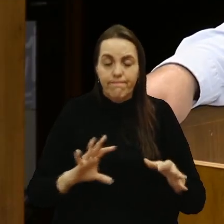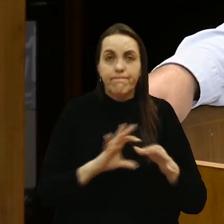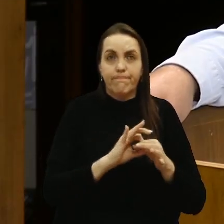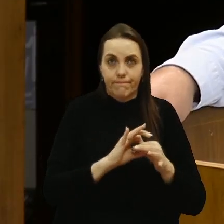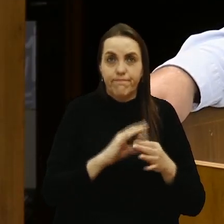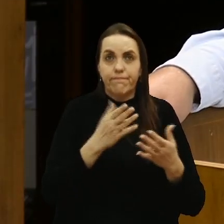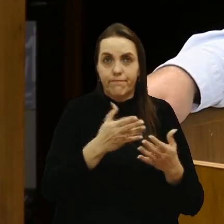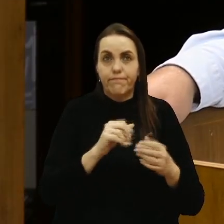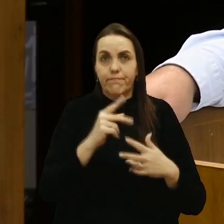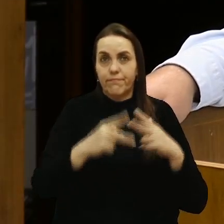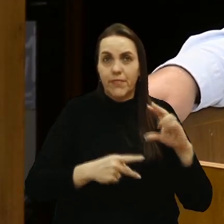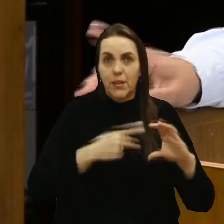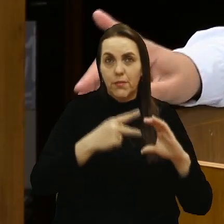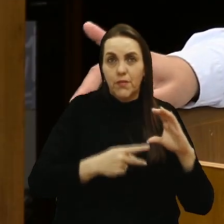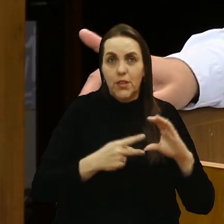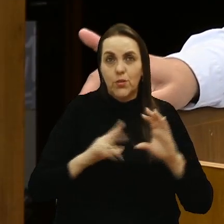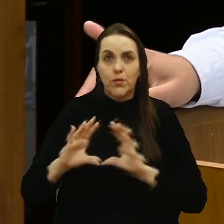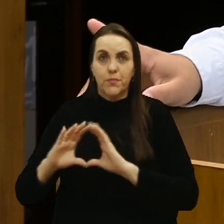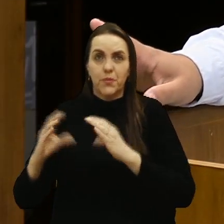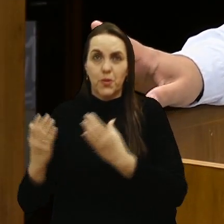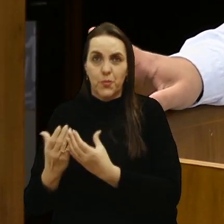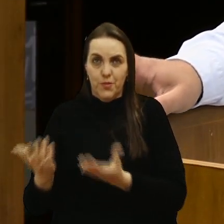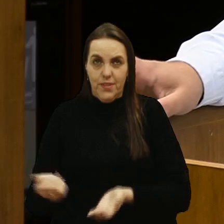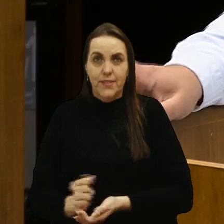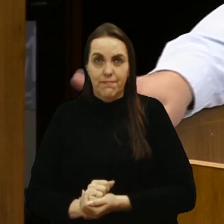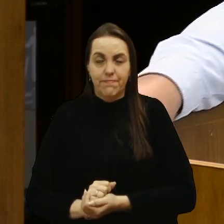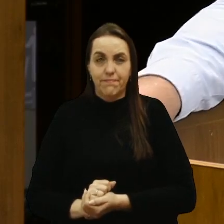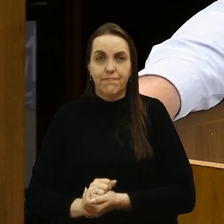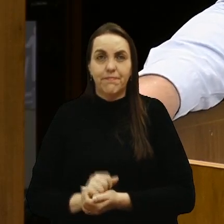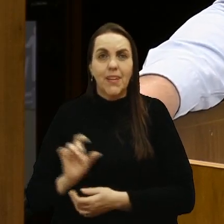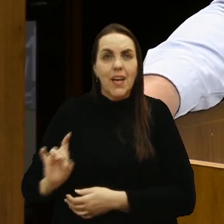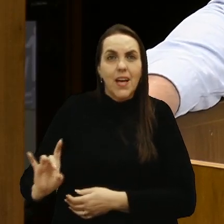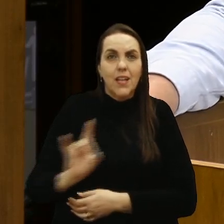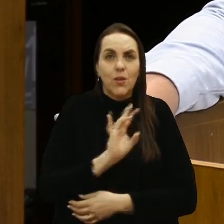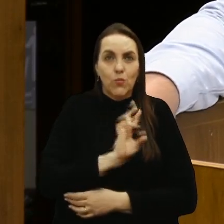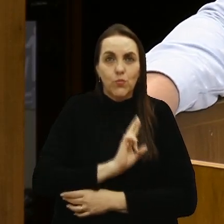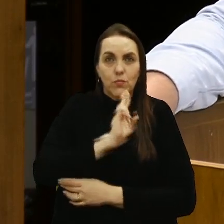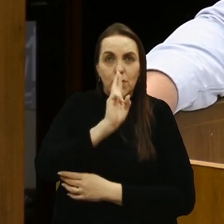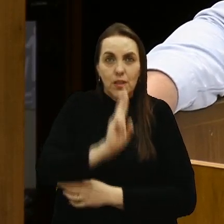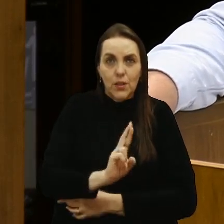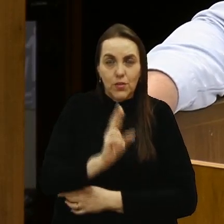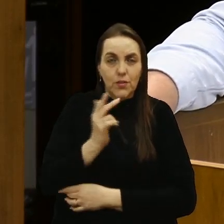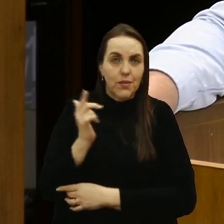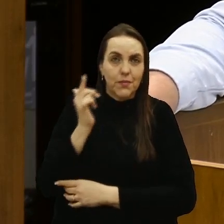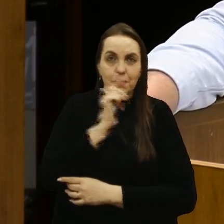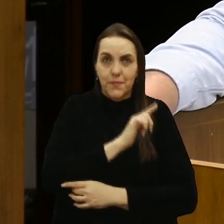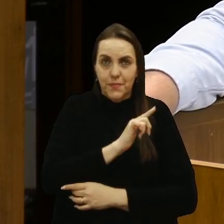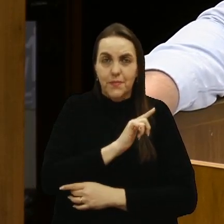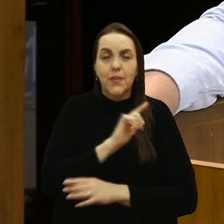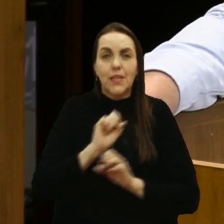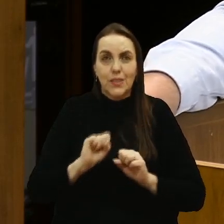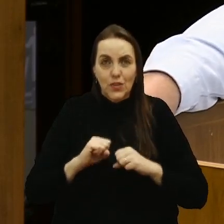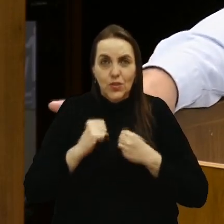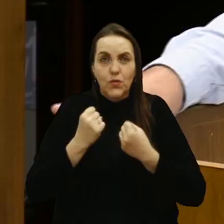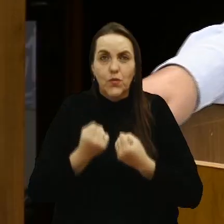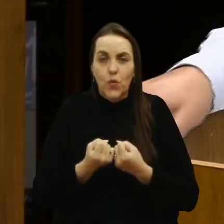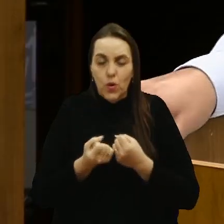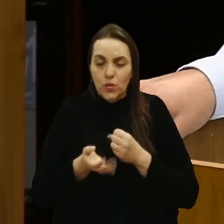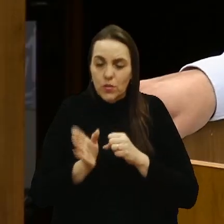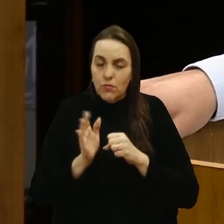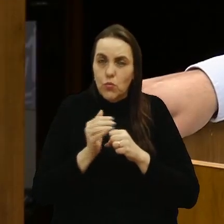e a comunidade. Cada resultado que alcançamos tem esforço